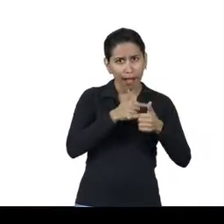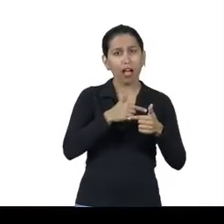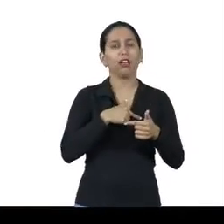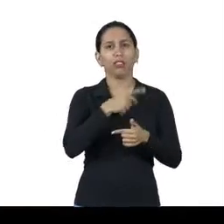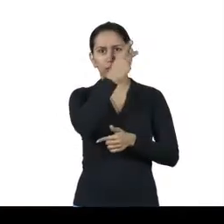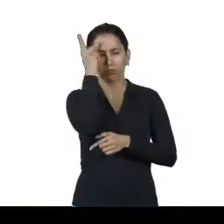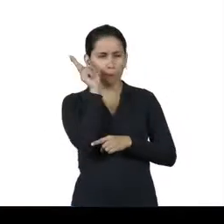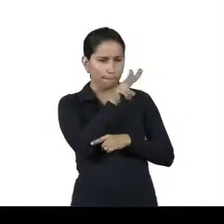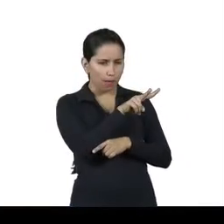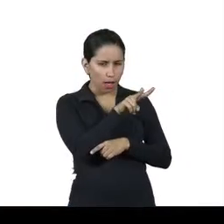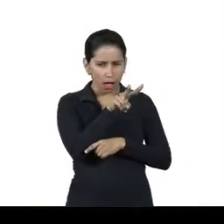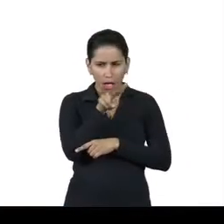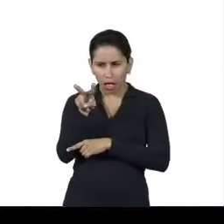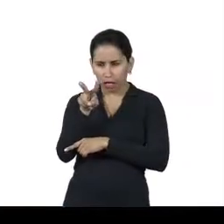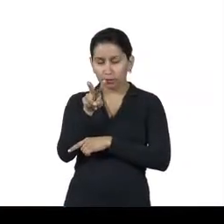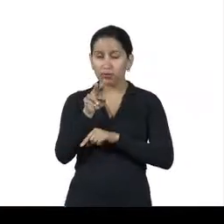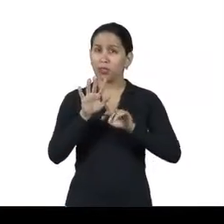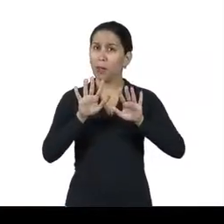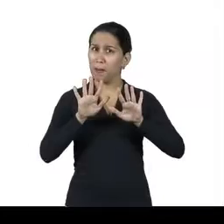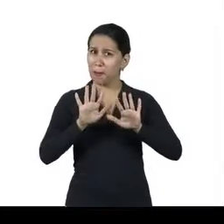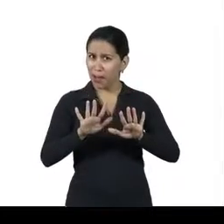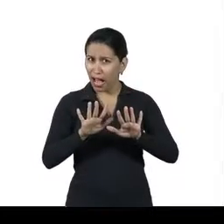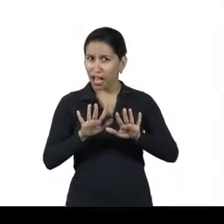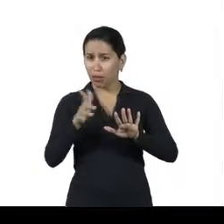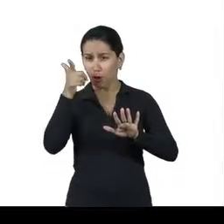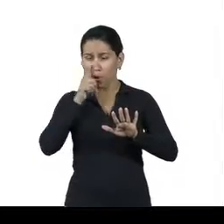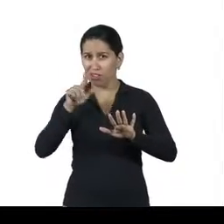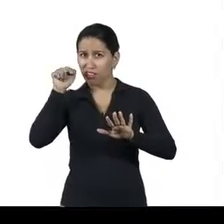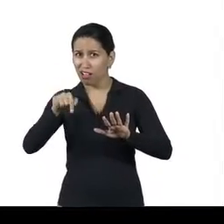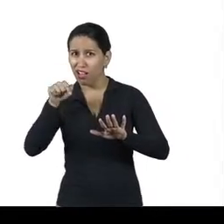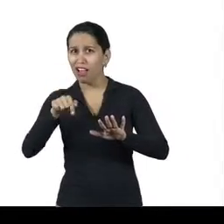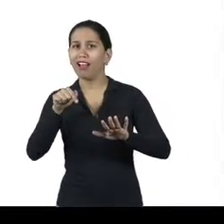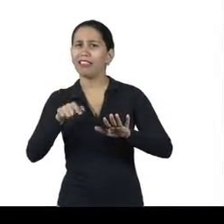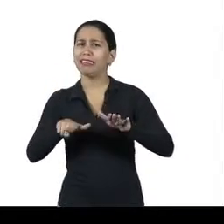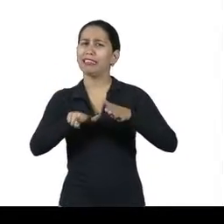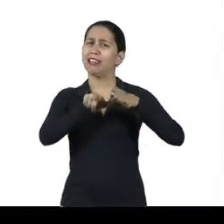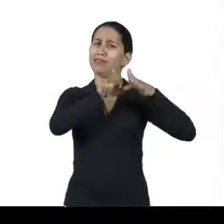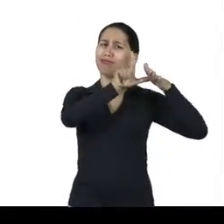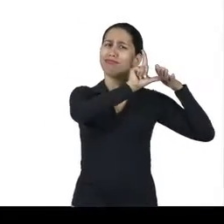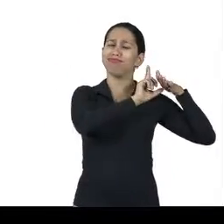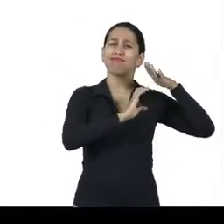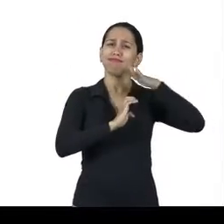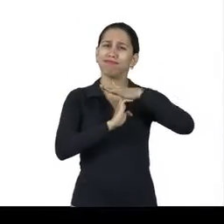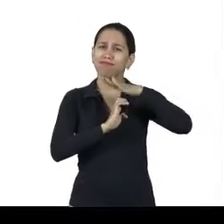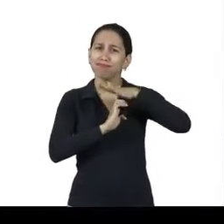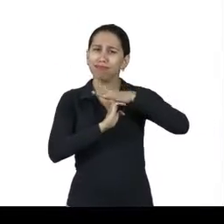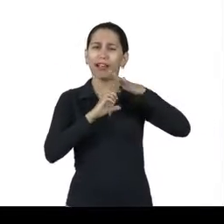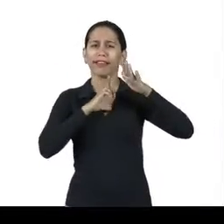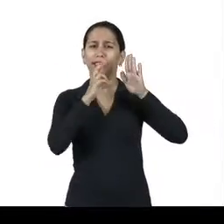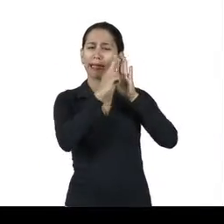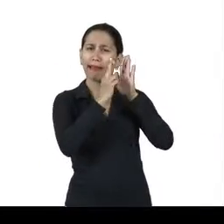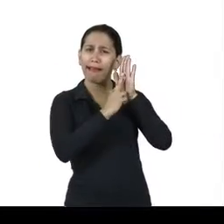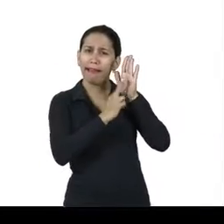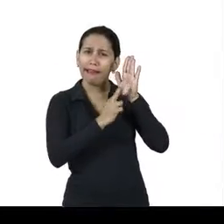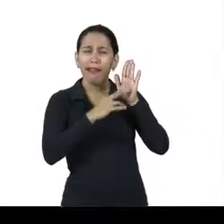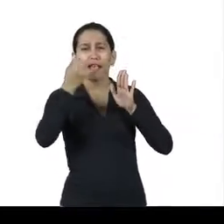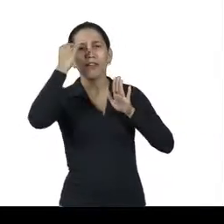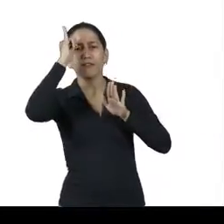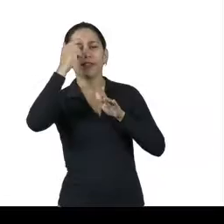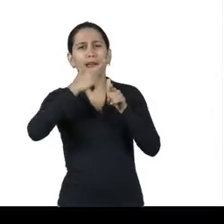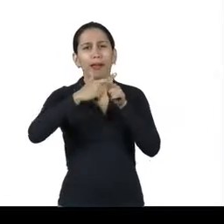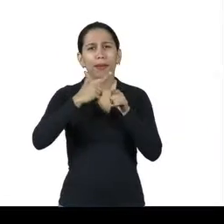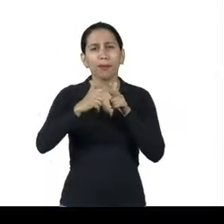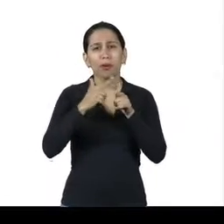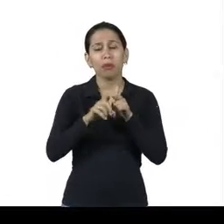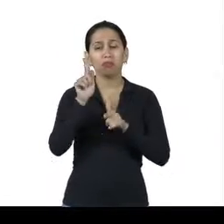Mas, para chegar até aqui, a empresa teve que elaborar uma série de medidas preventivas de segurança. Nessa e em